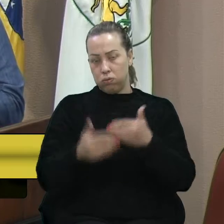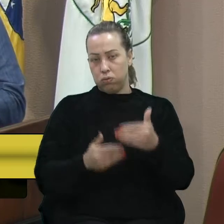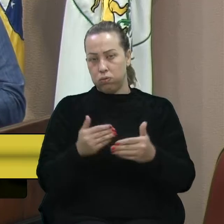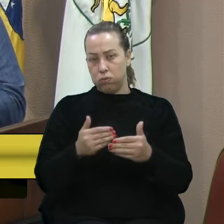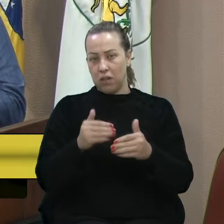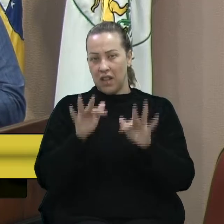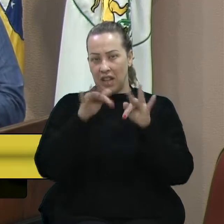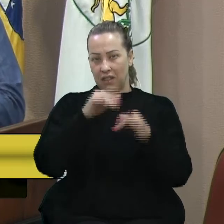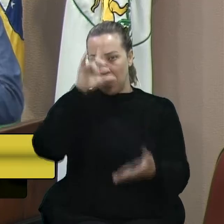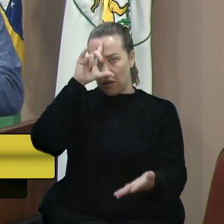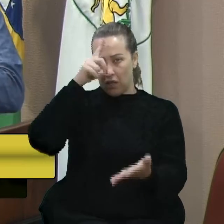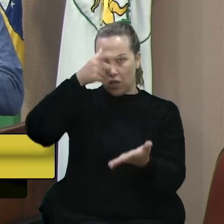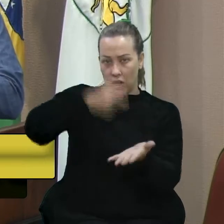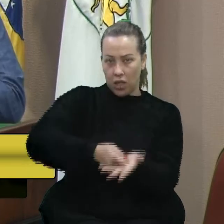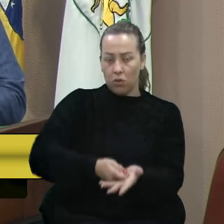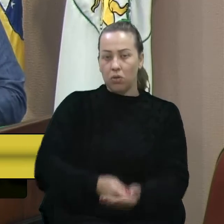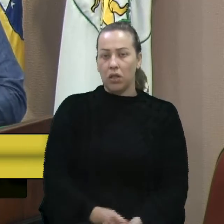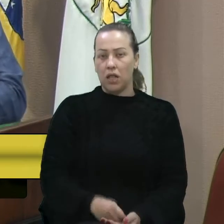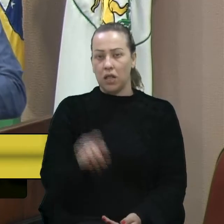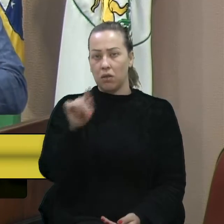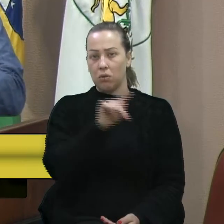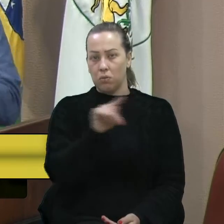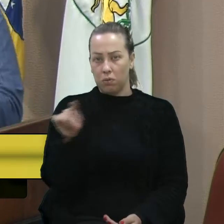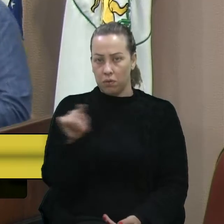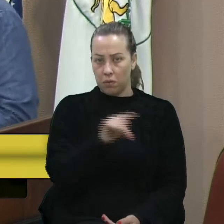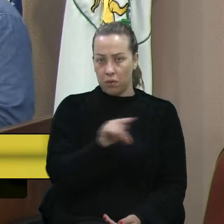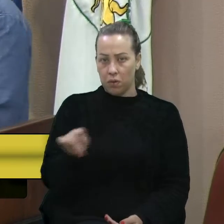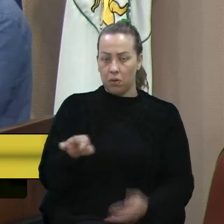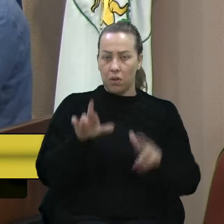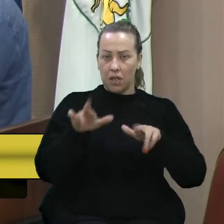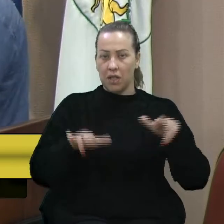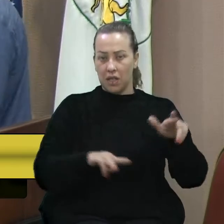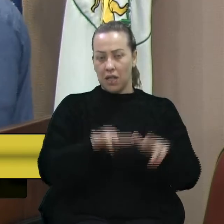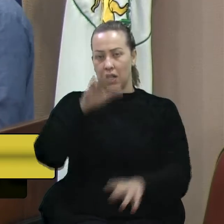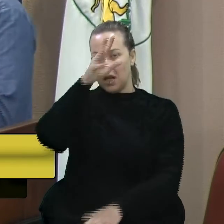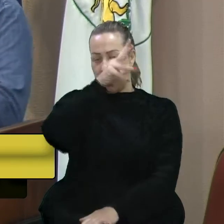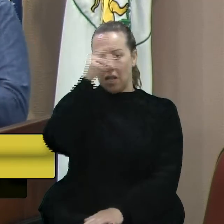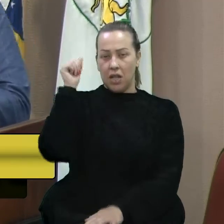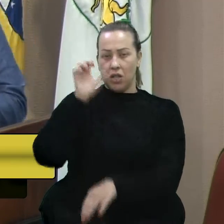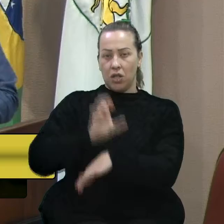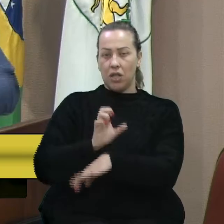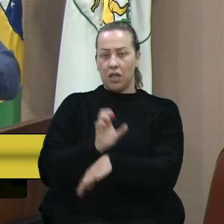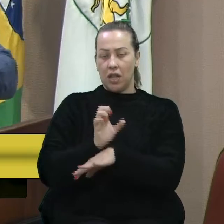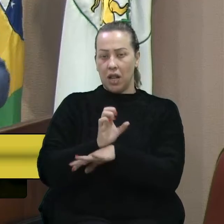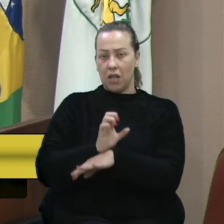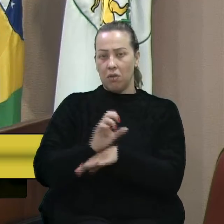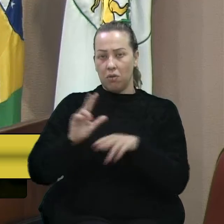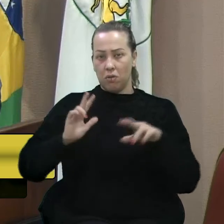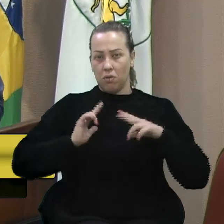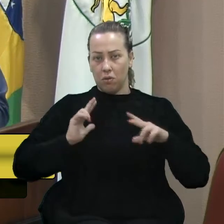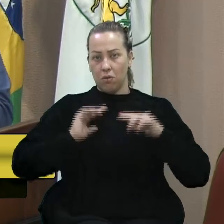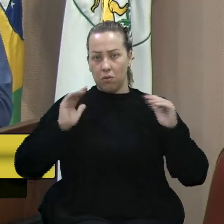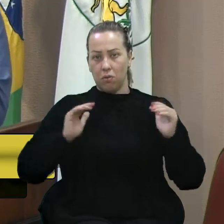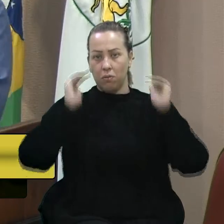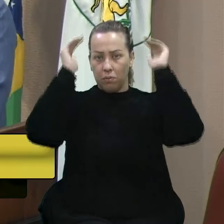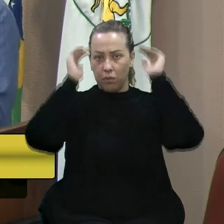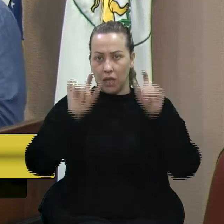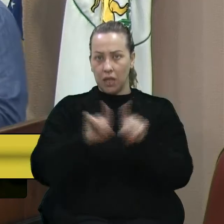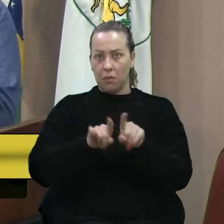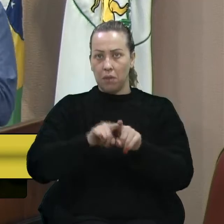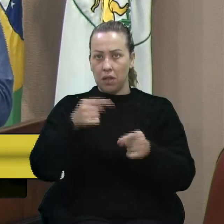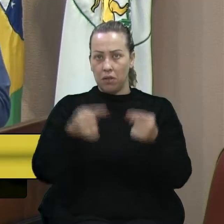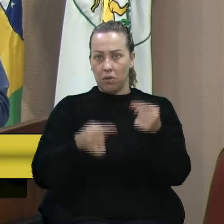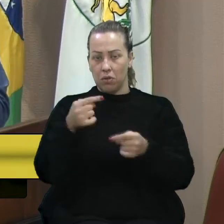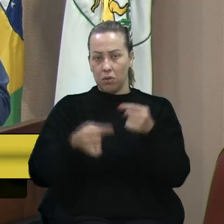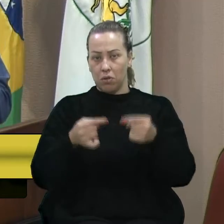da ditadura militar, os professores da rede municipal, estadual, da rede privada, do ensino superior,